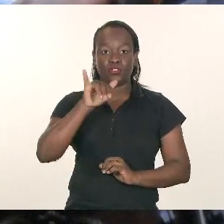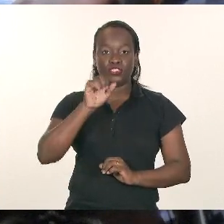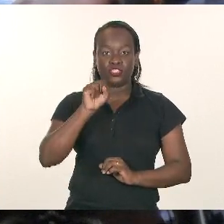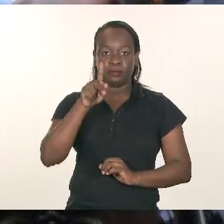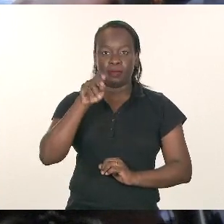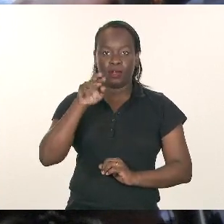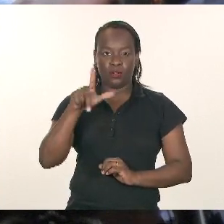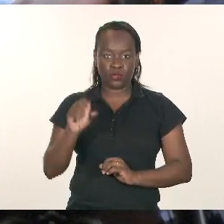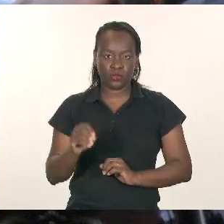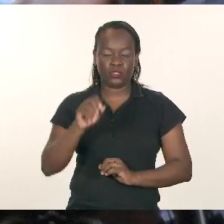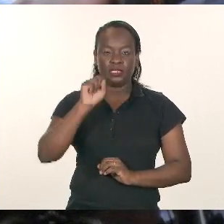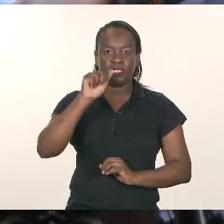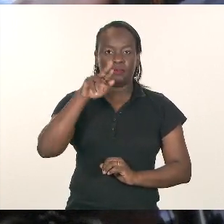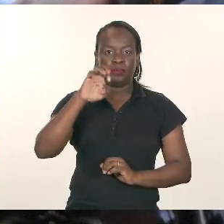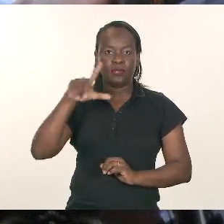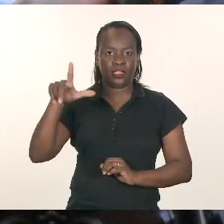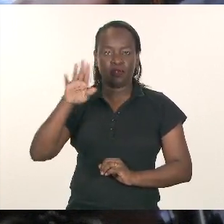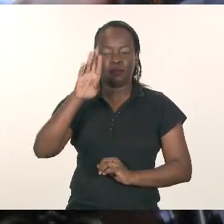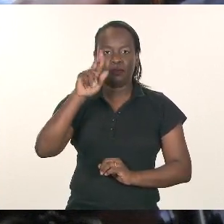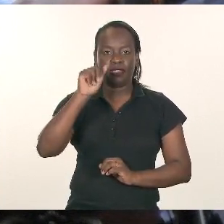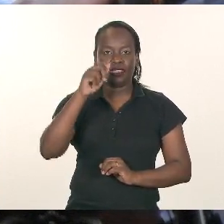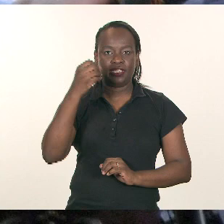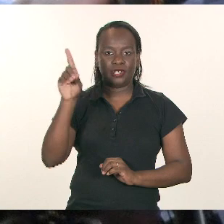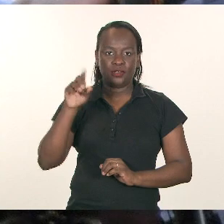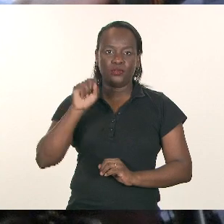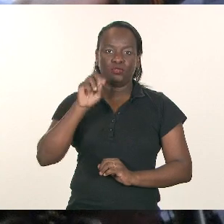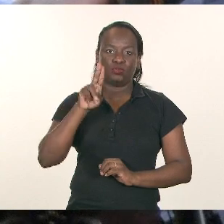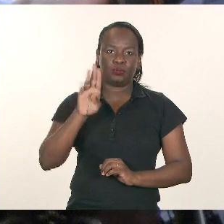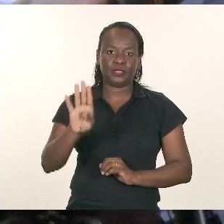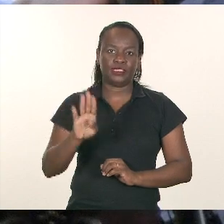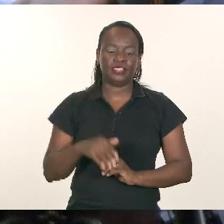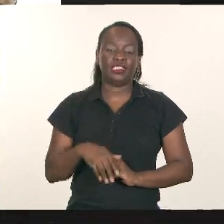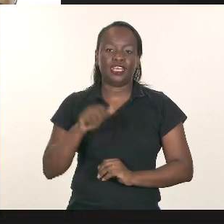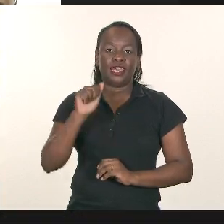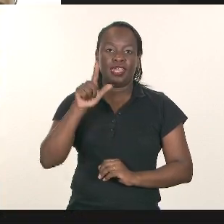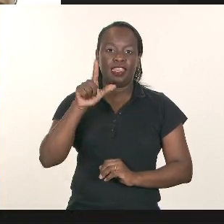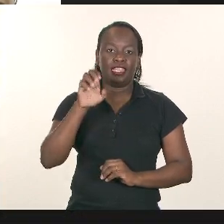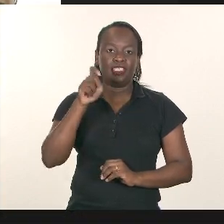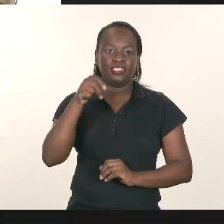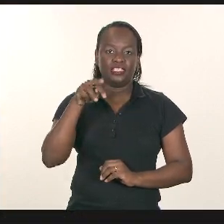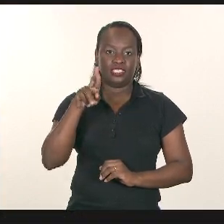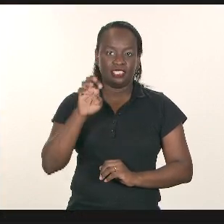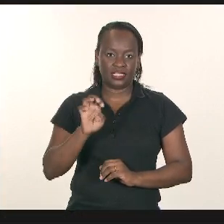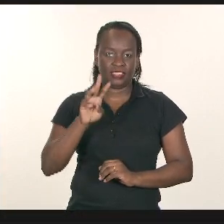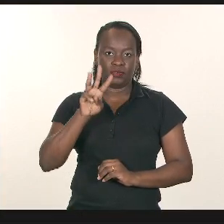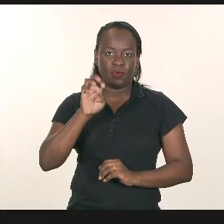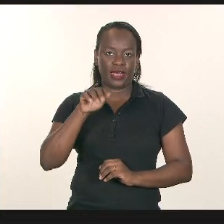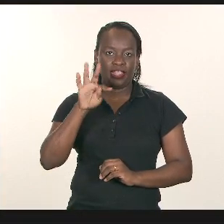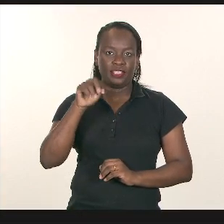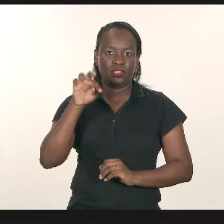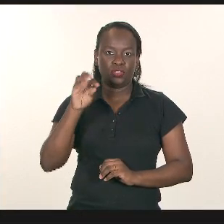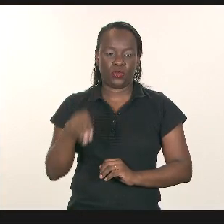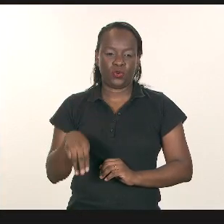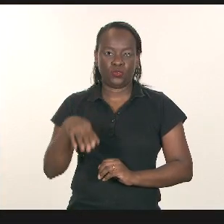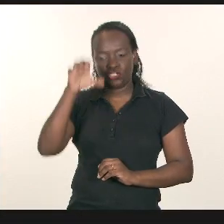Paulo, Samuel, Brazão, Olá. Sub, Alexandre, Wellington, Tia